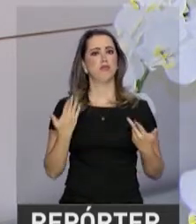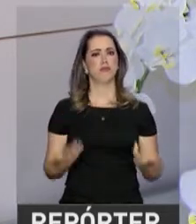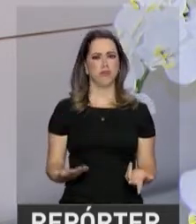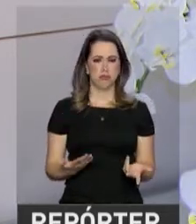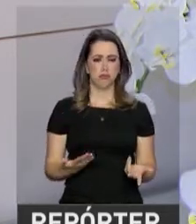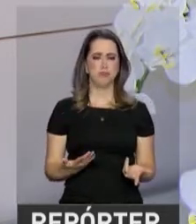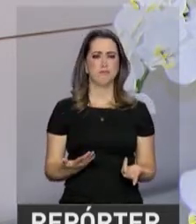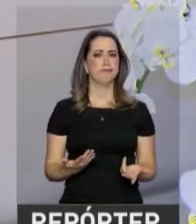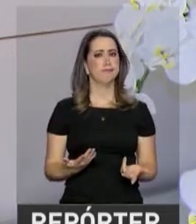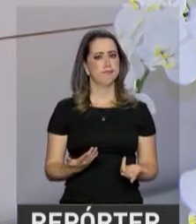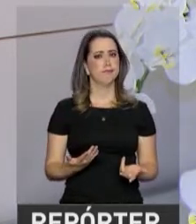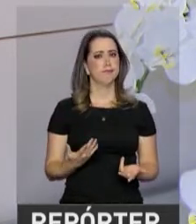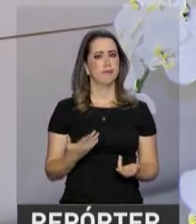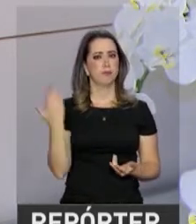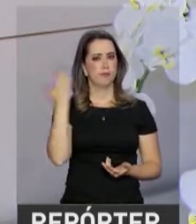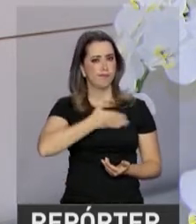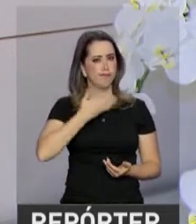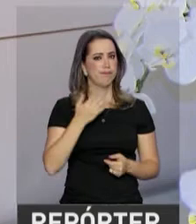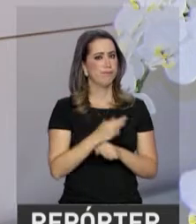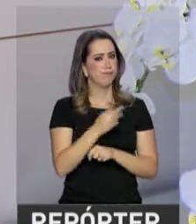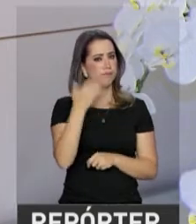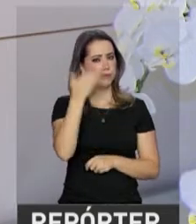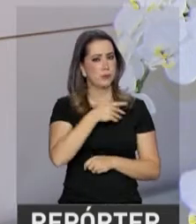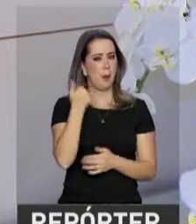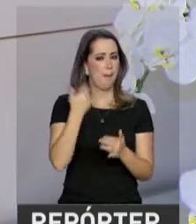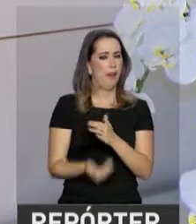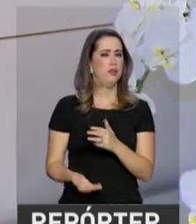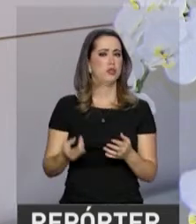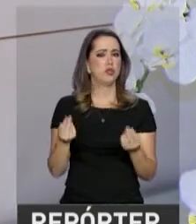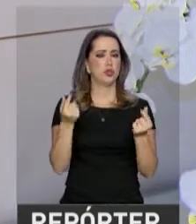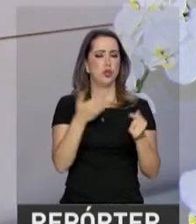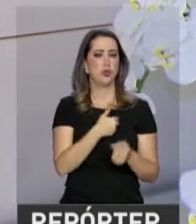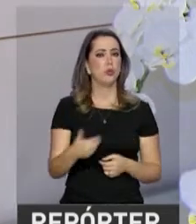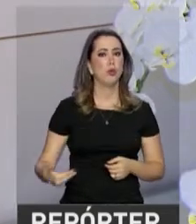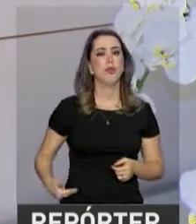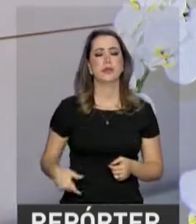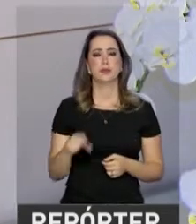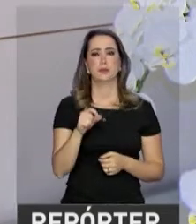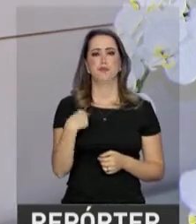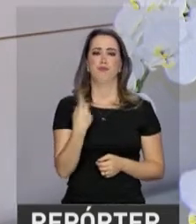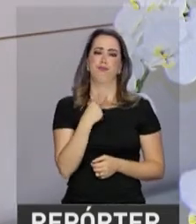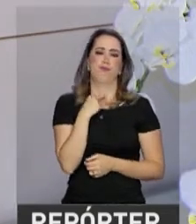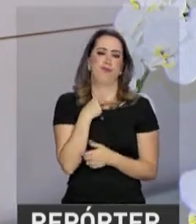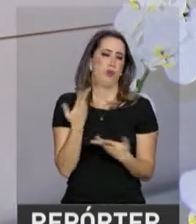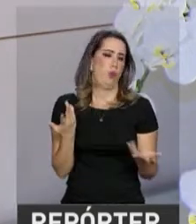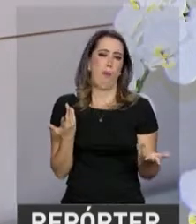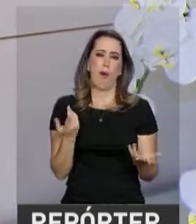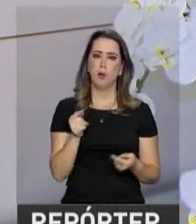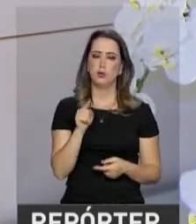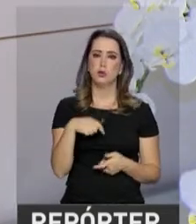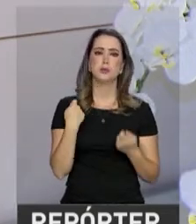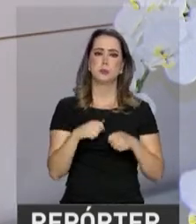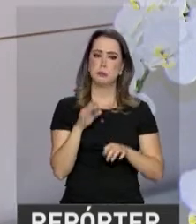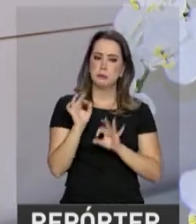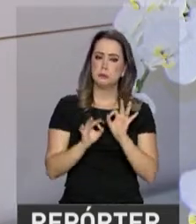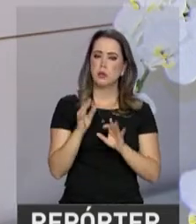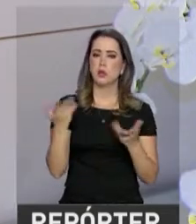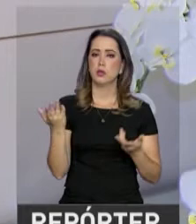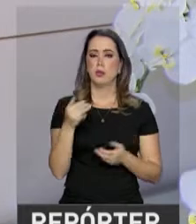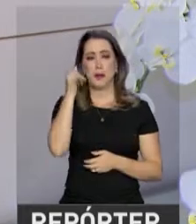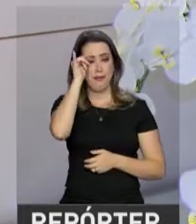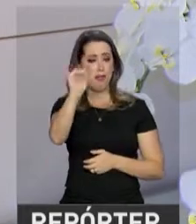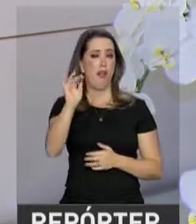50% faltar o dia da prova então isso é um desperdício de dinheiro público que nós não tivemos que tomar algumas medidas para evitar